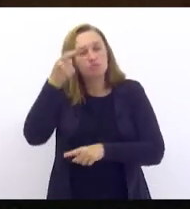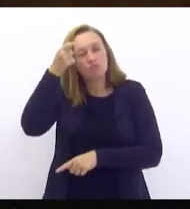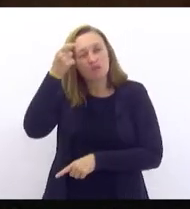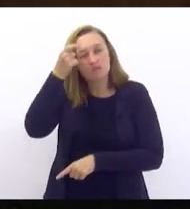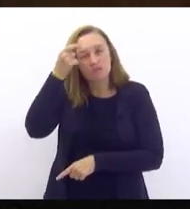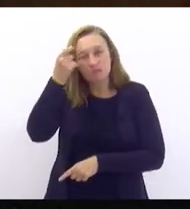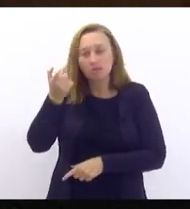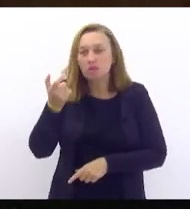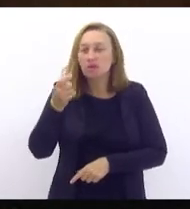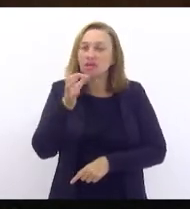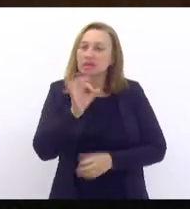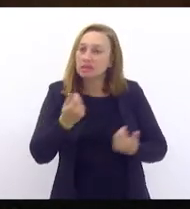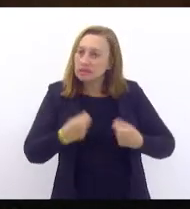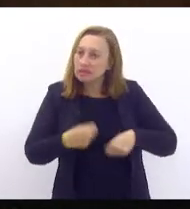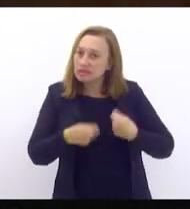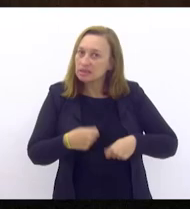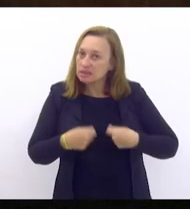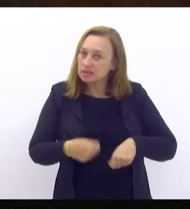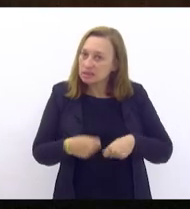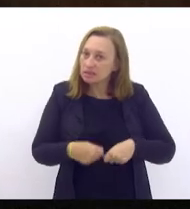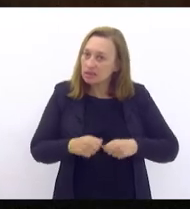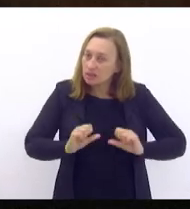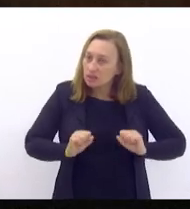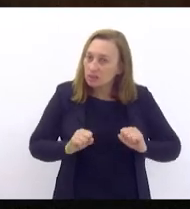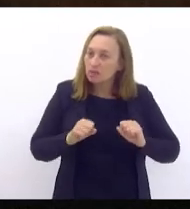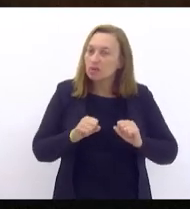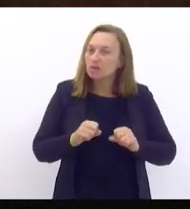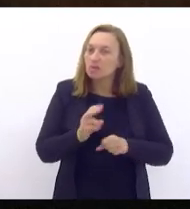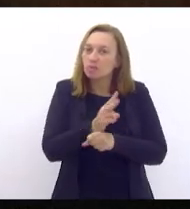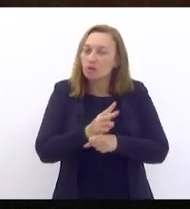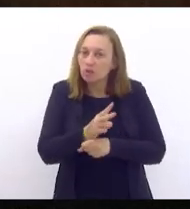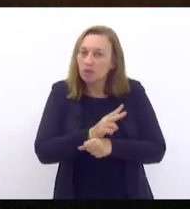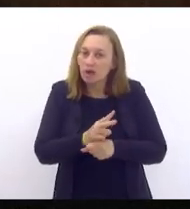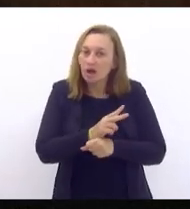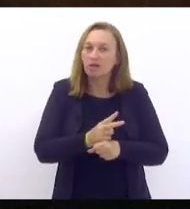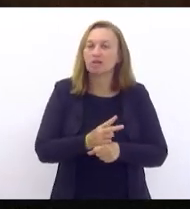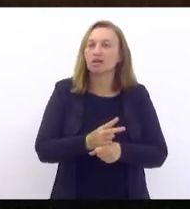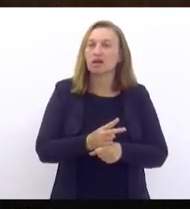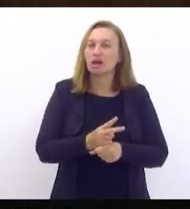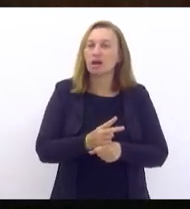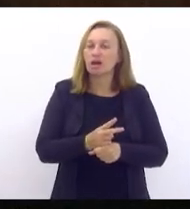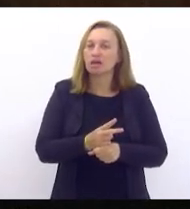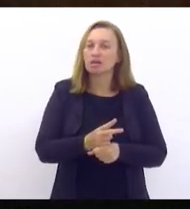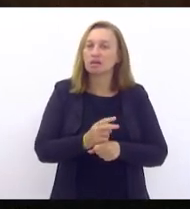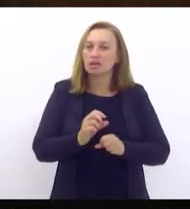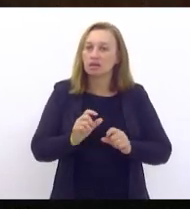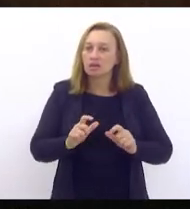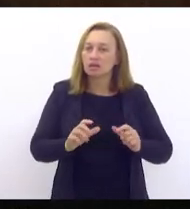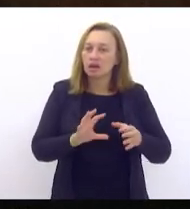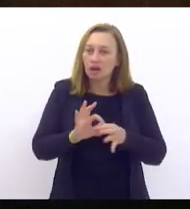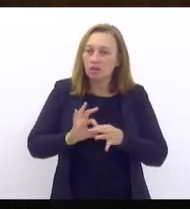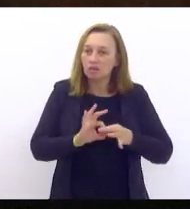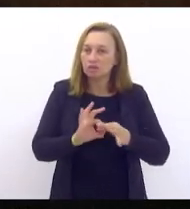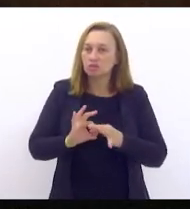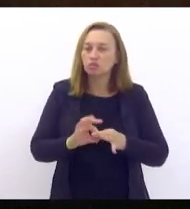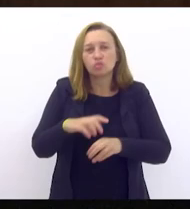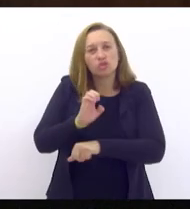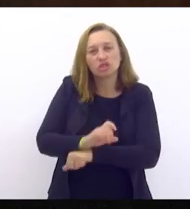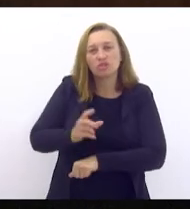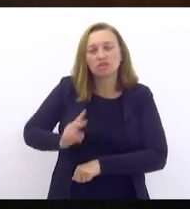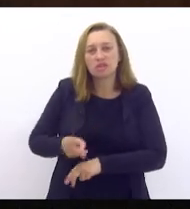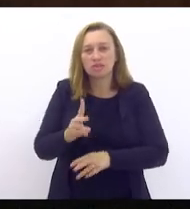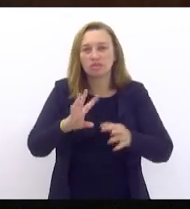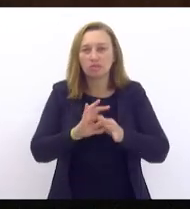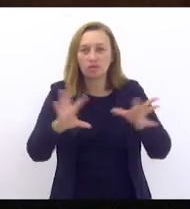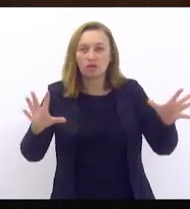a necessidade, de fato, de buscar sempre a unidade, a convergência e, sobretudo, um Estado sempre